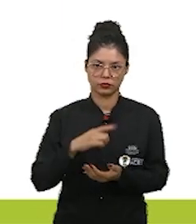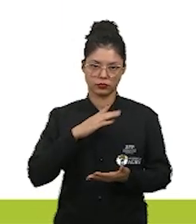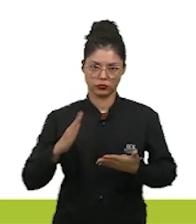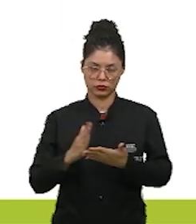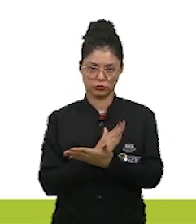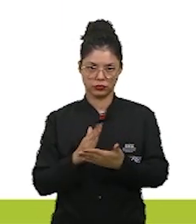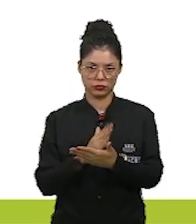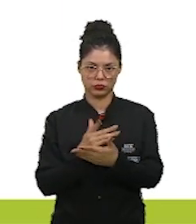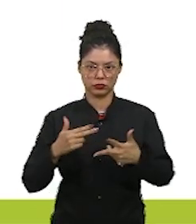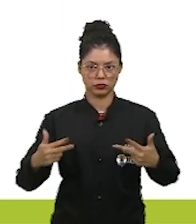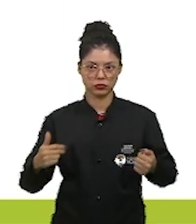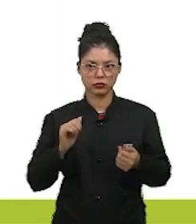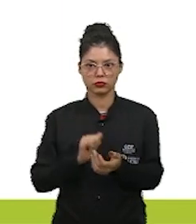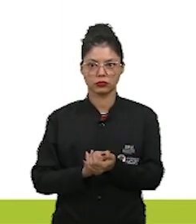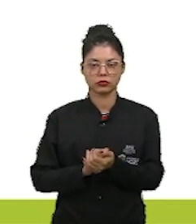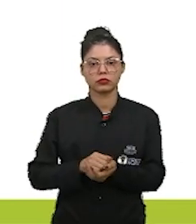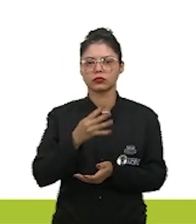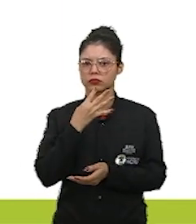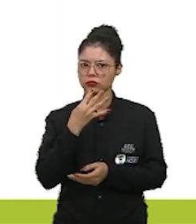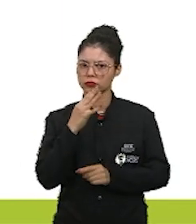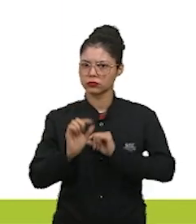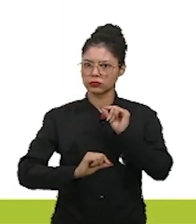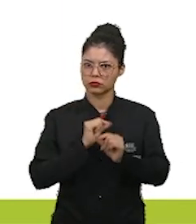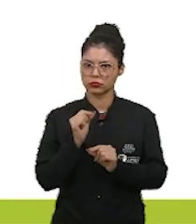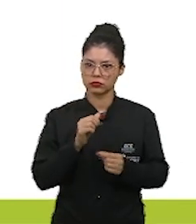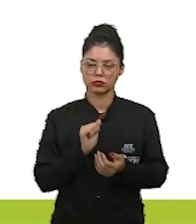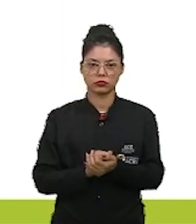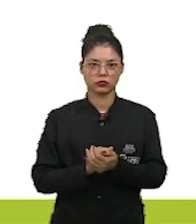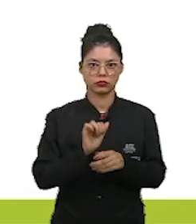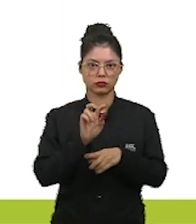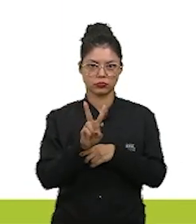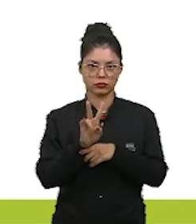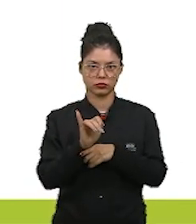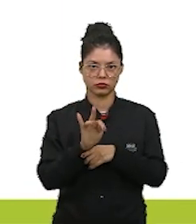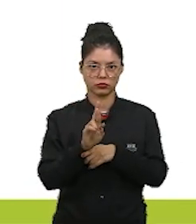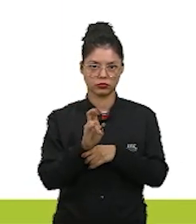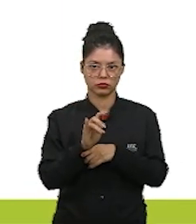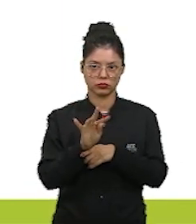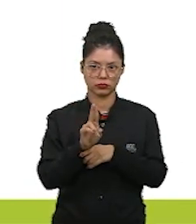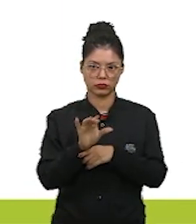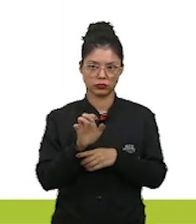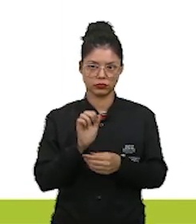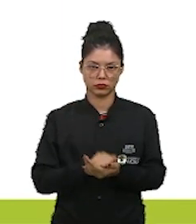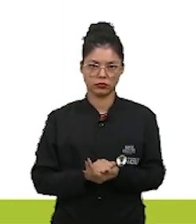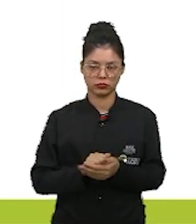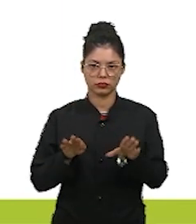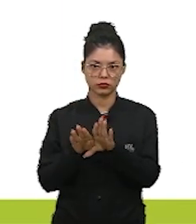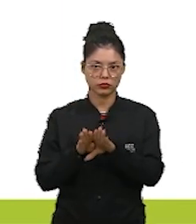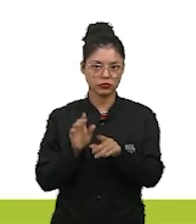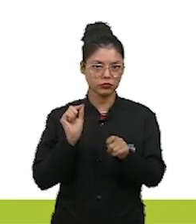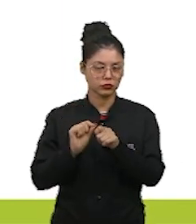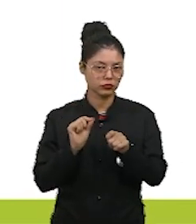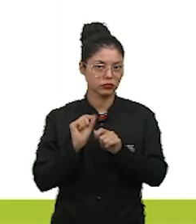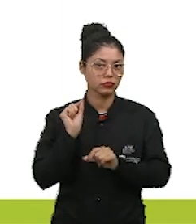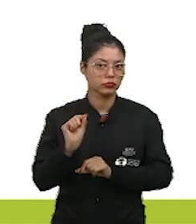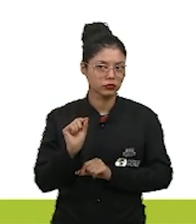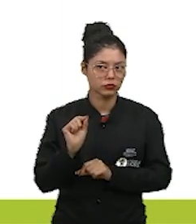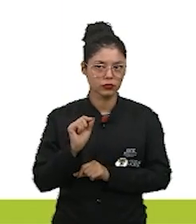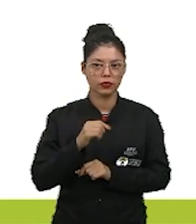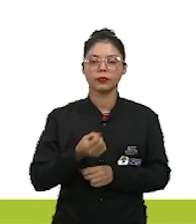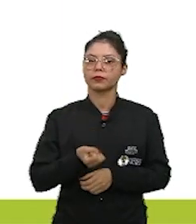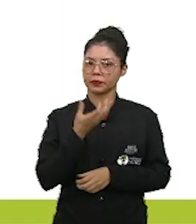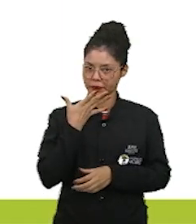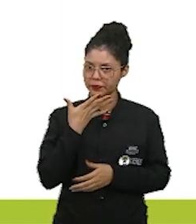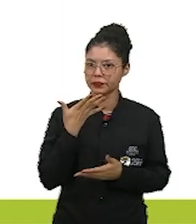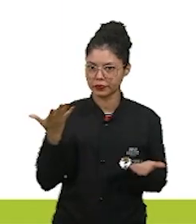alguma coisa. O que é que eu preciso conhecer? A virtude. Para quê? Para fazer o bem. Fazer